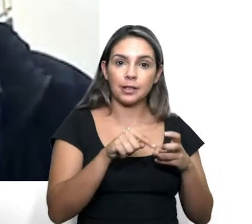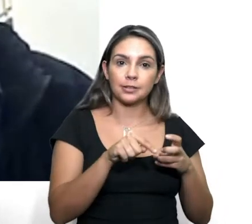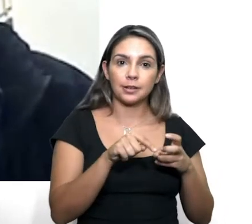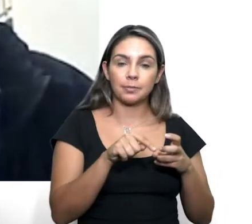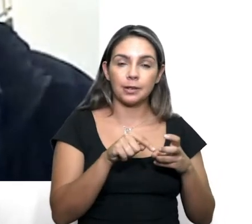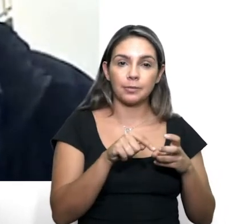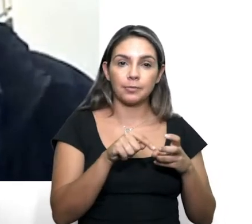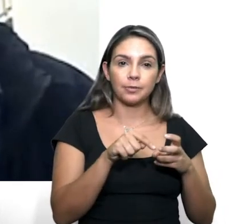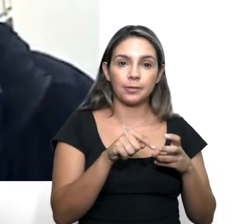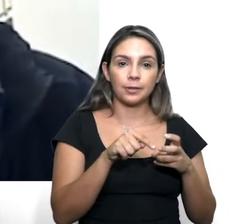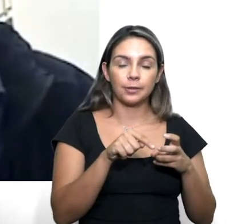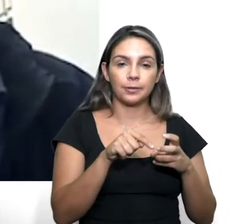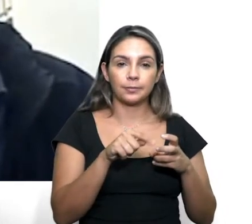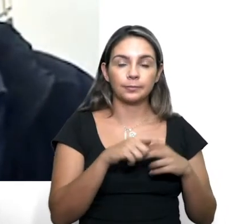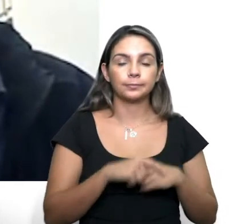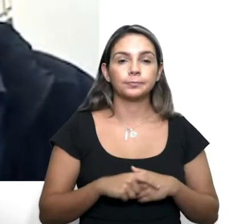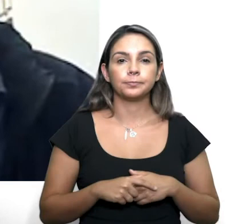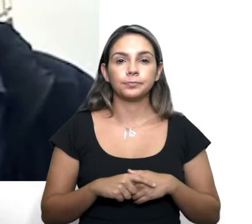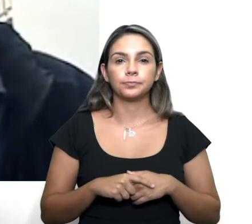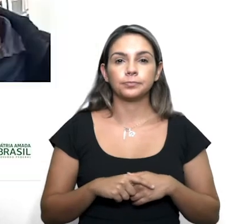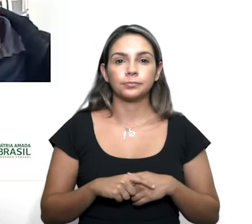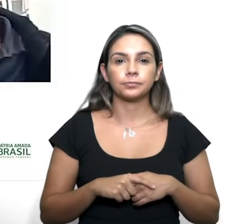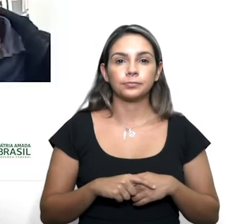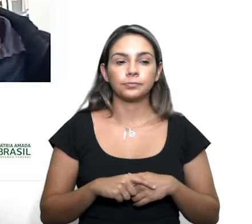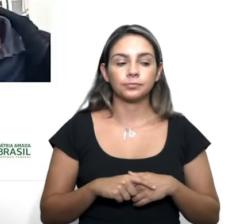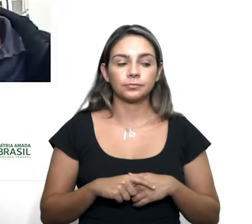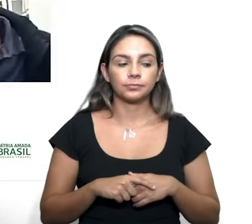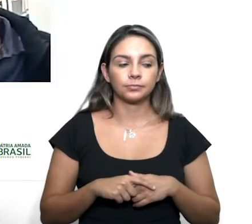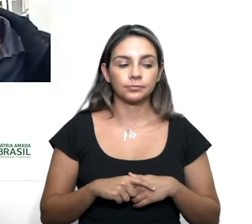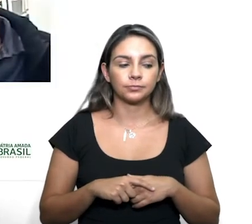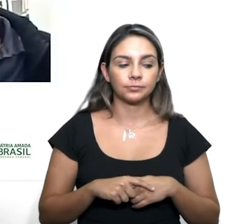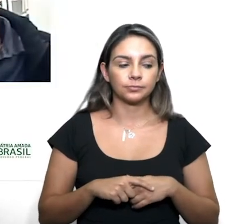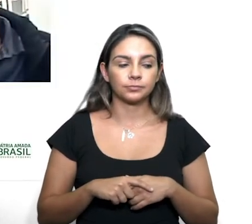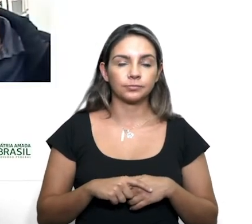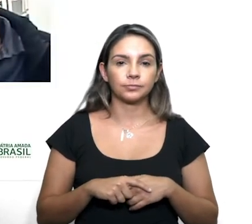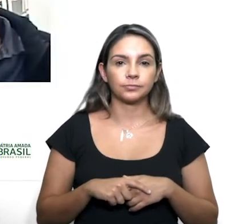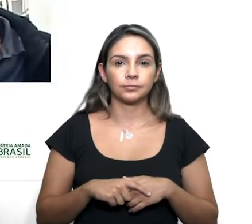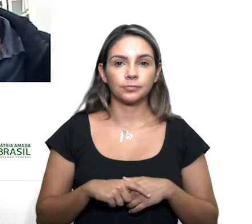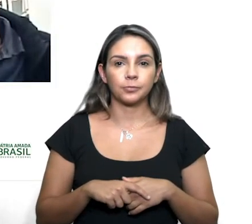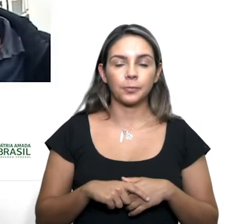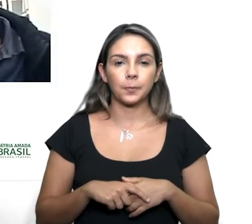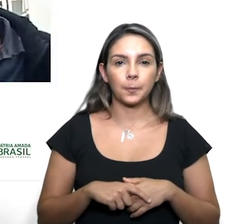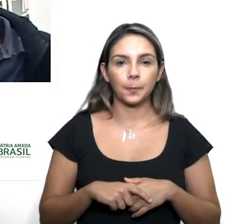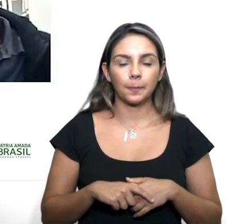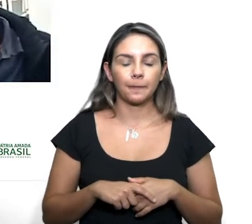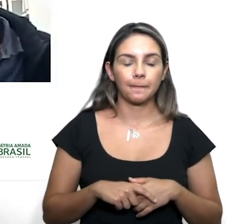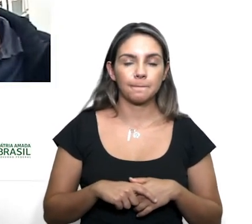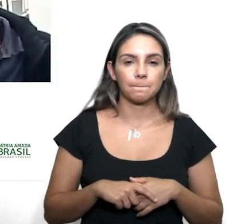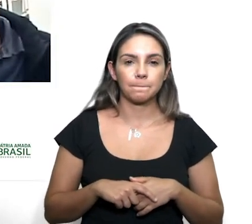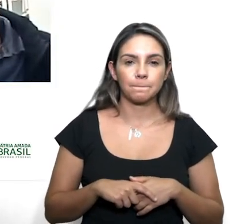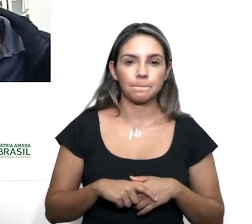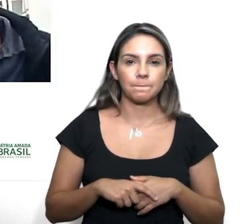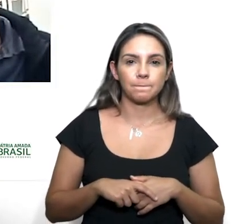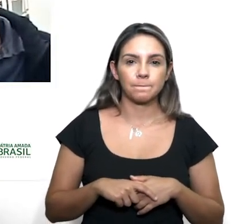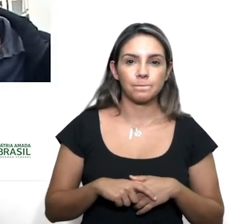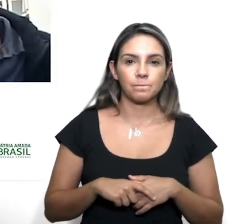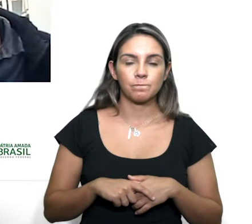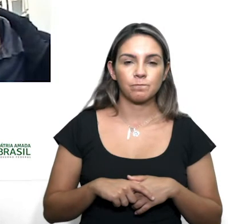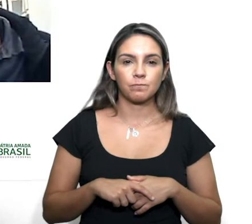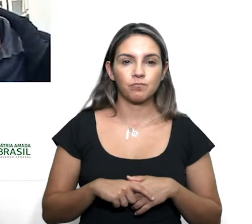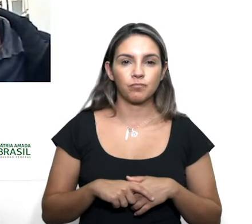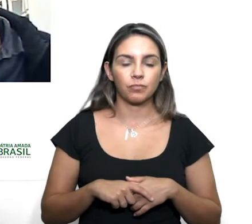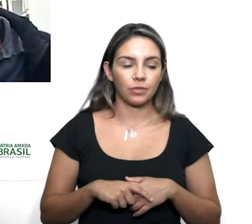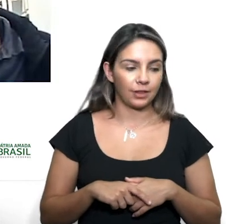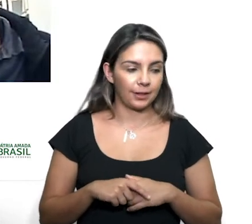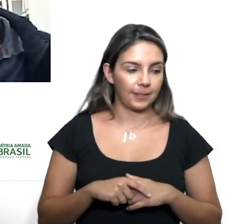do indivíduo frente ao Estado com o Kafka, não é? Com o Kafka, e isso é muito impressionante. O